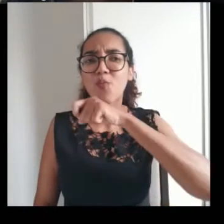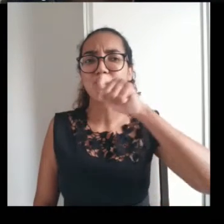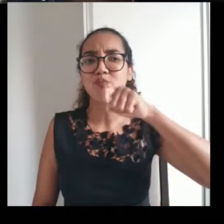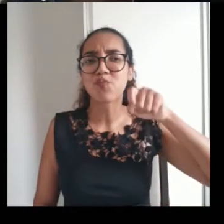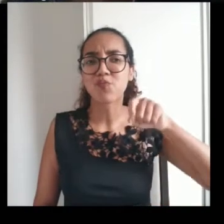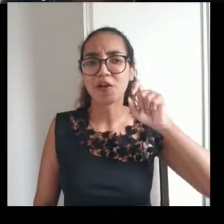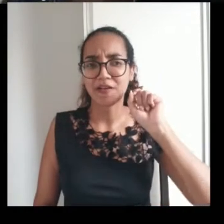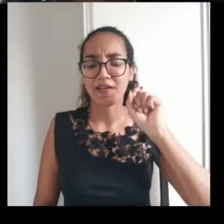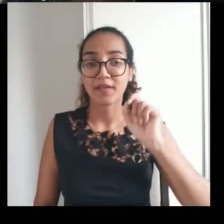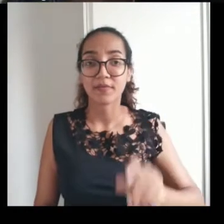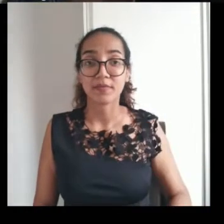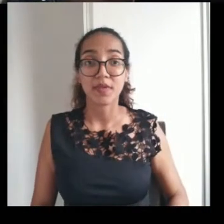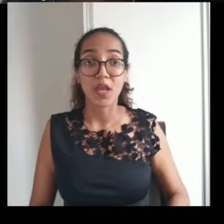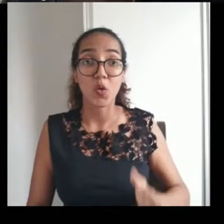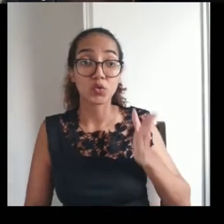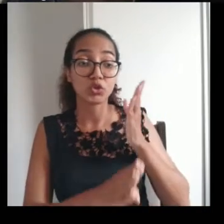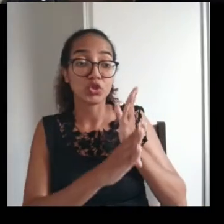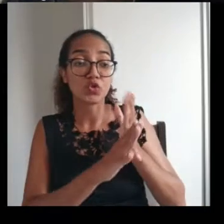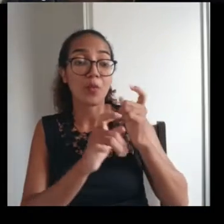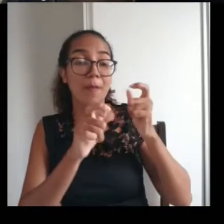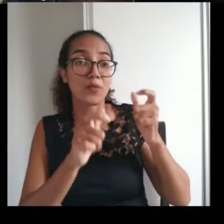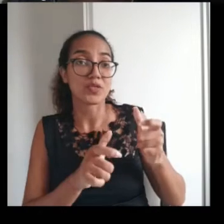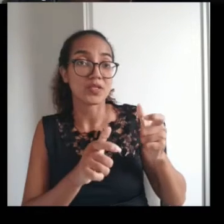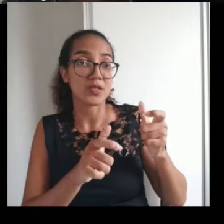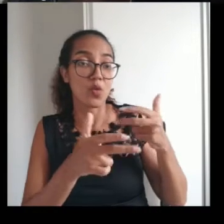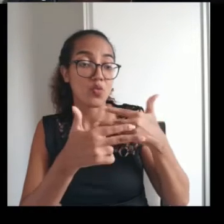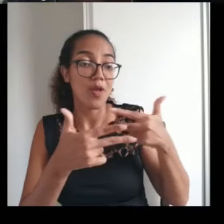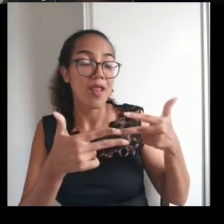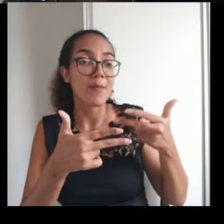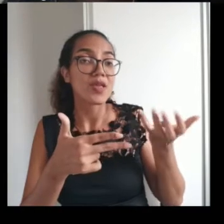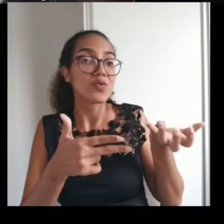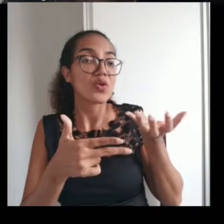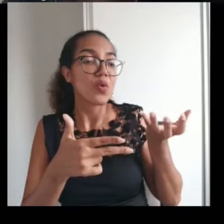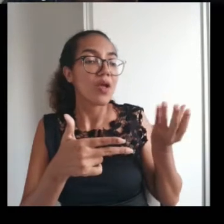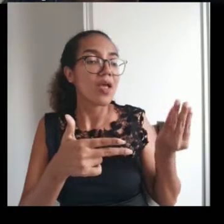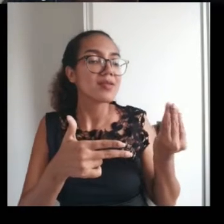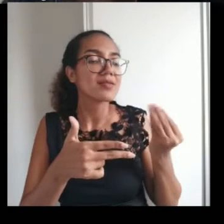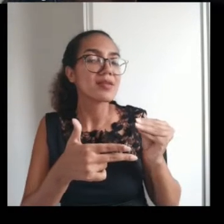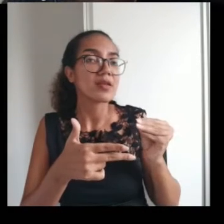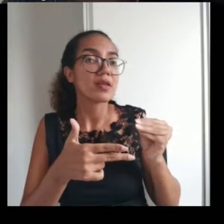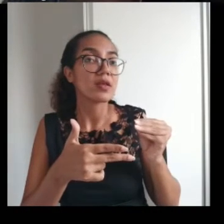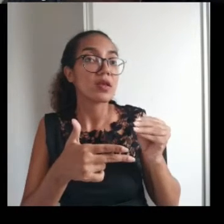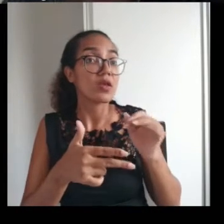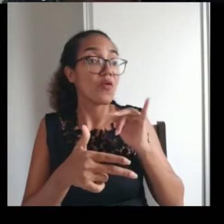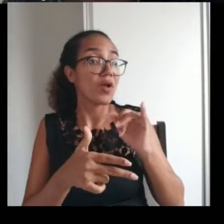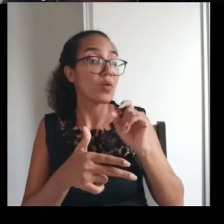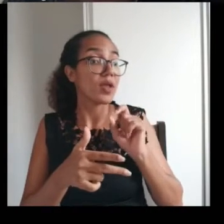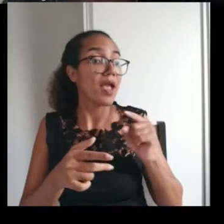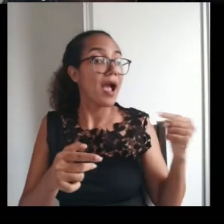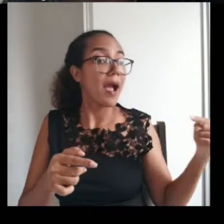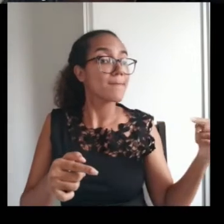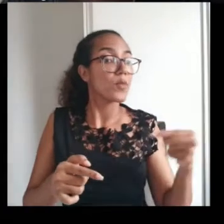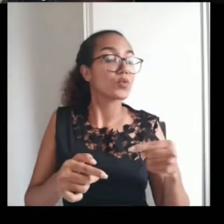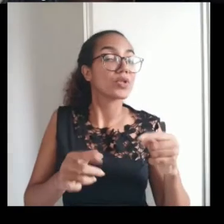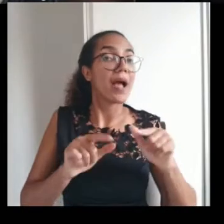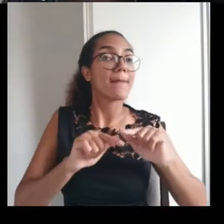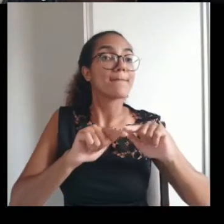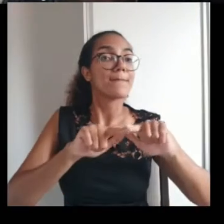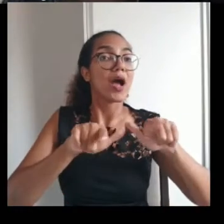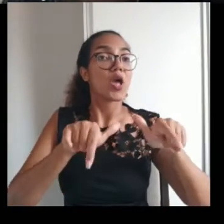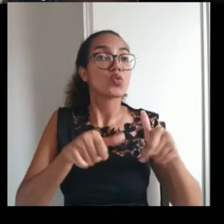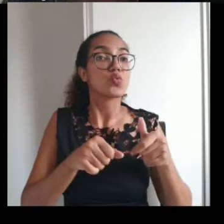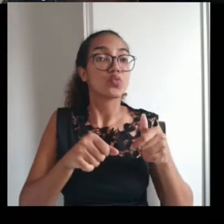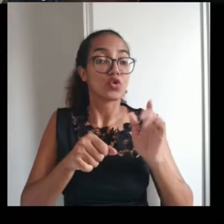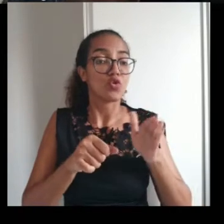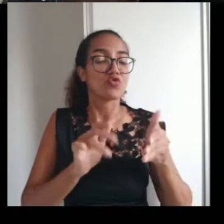a posição do elemento que eu quero inserir, mando ele apontar para nulo, porque eu removi. Depois, com a